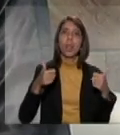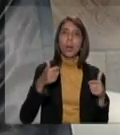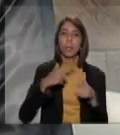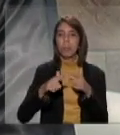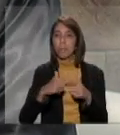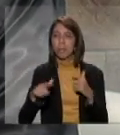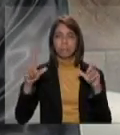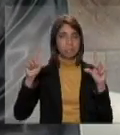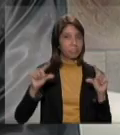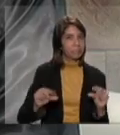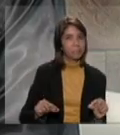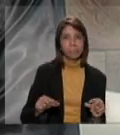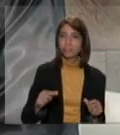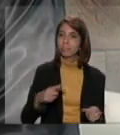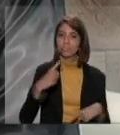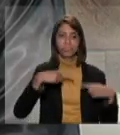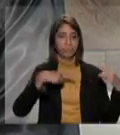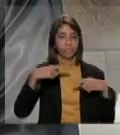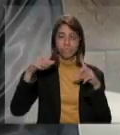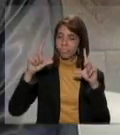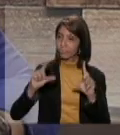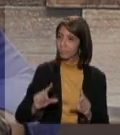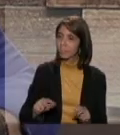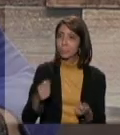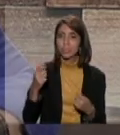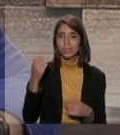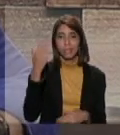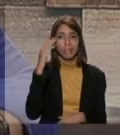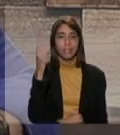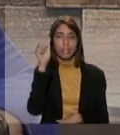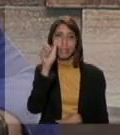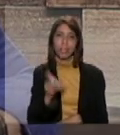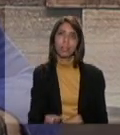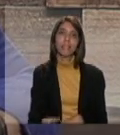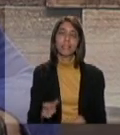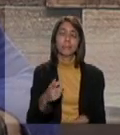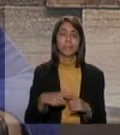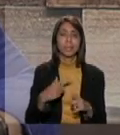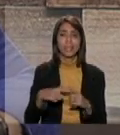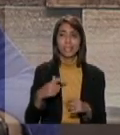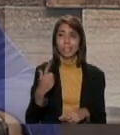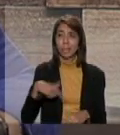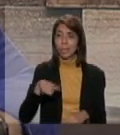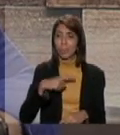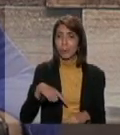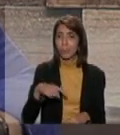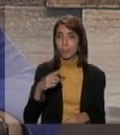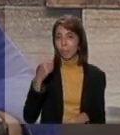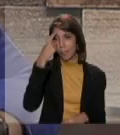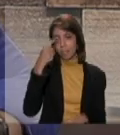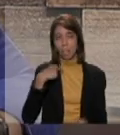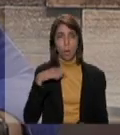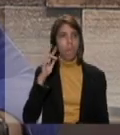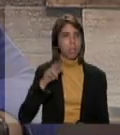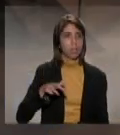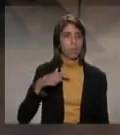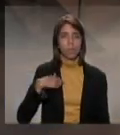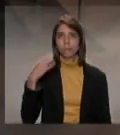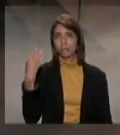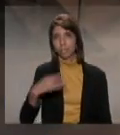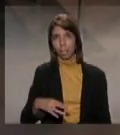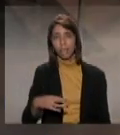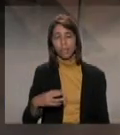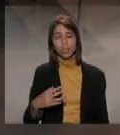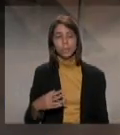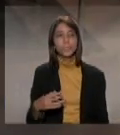muito melhor, né? Sem com menos dúvida, conflito, se a gente né? conseguisse entender o outro, né? É muito difícil entender o muito. outro. Até porque a gente começa, a razão está com a gente